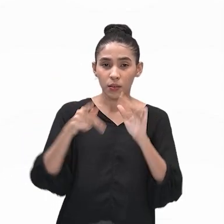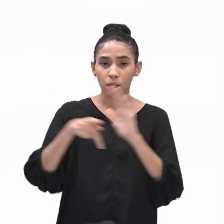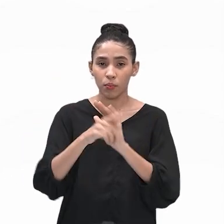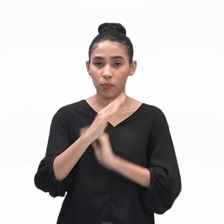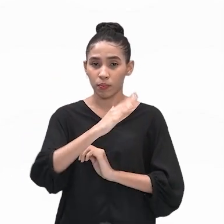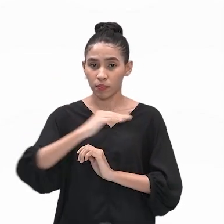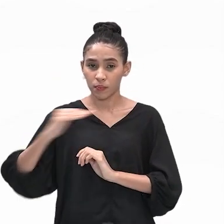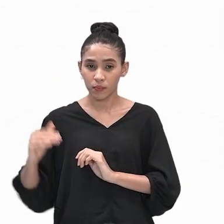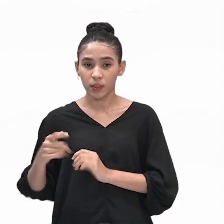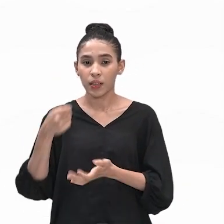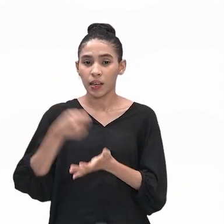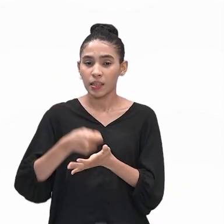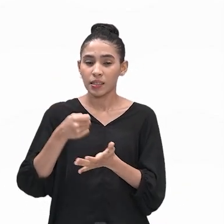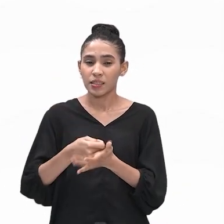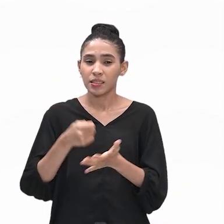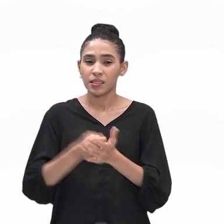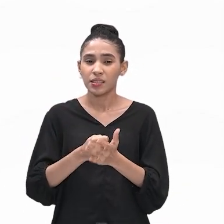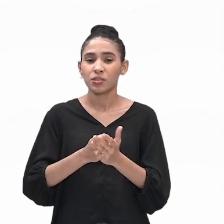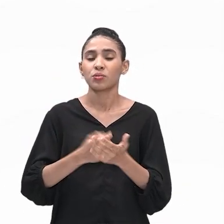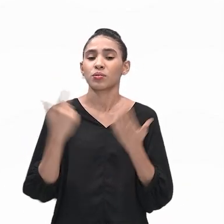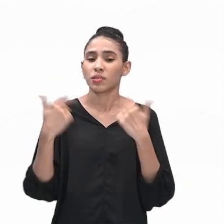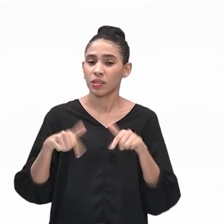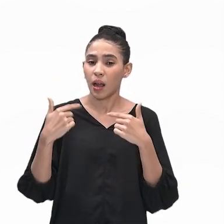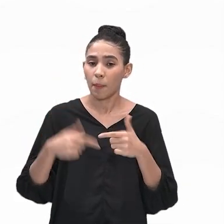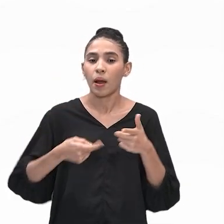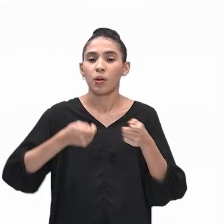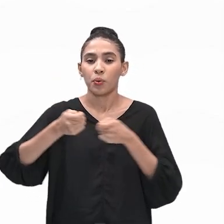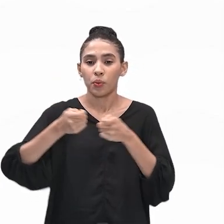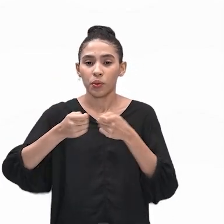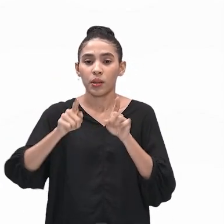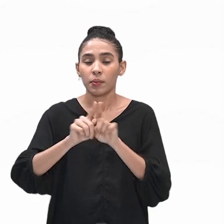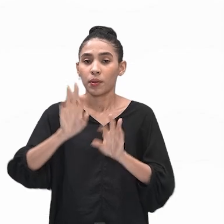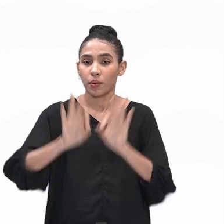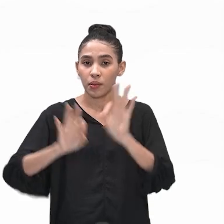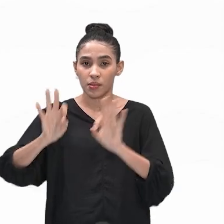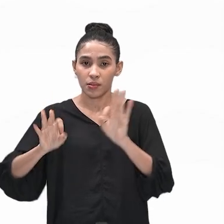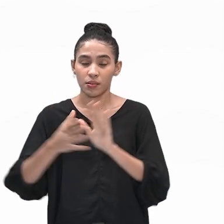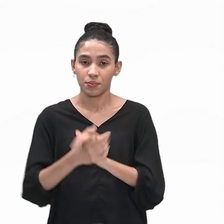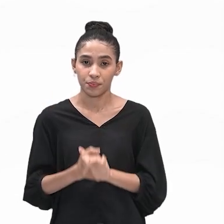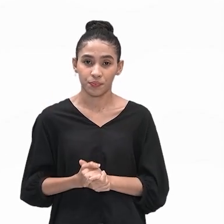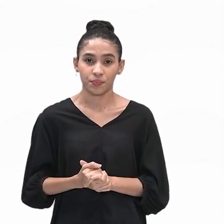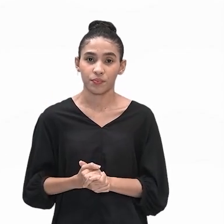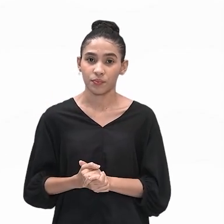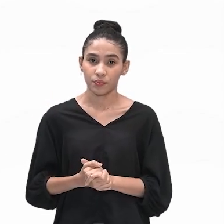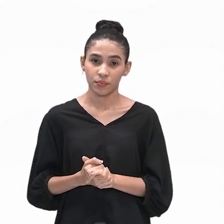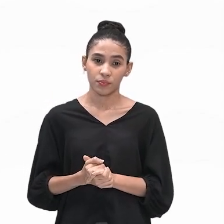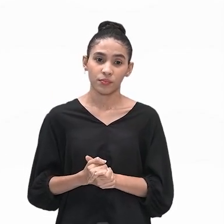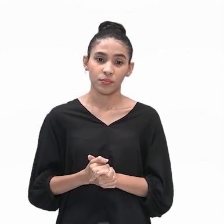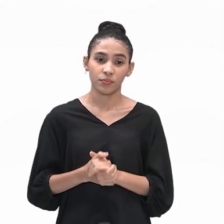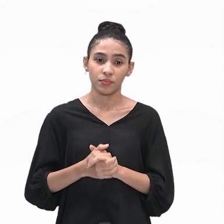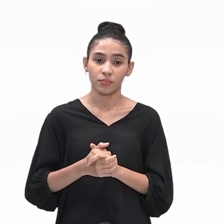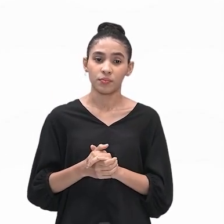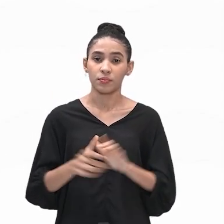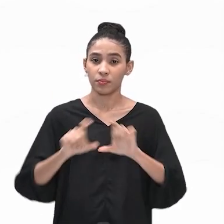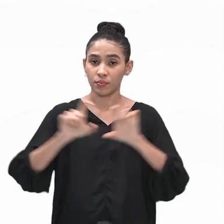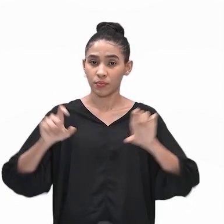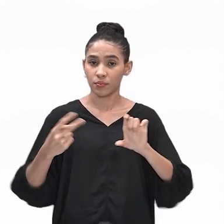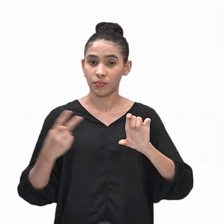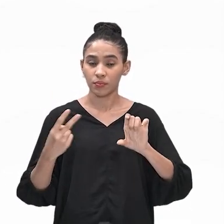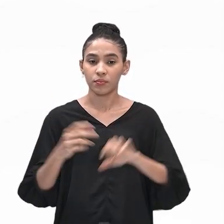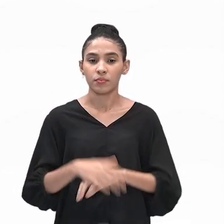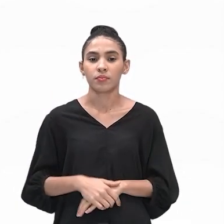infantil exige tempo, trabalho coordenado e planejamento, ok? Parágrafo 2.